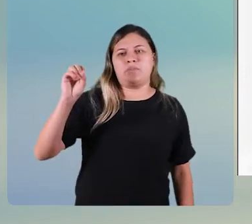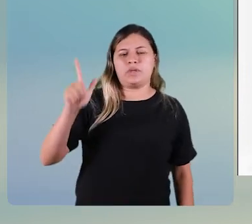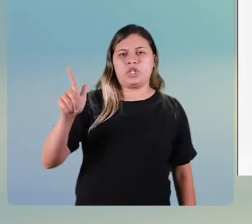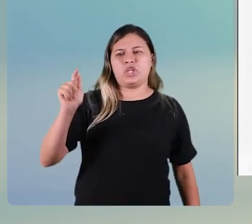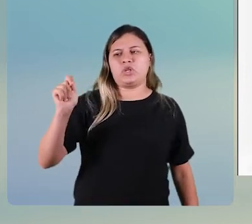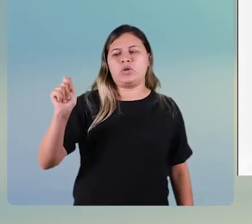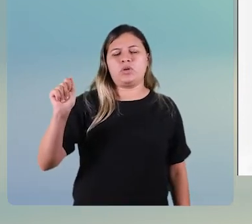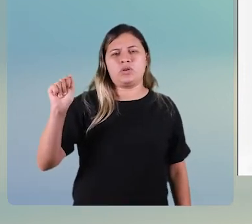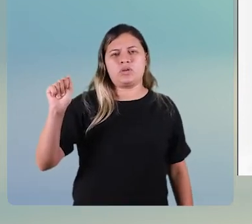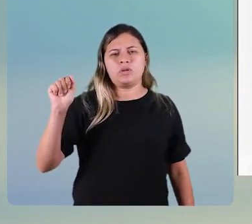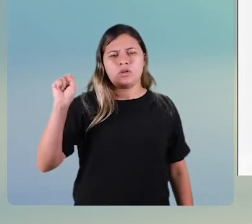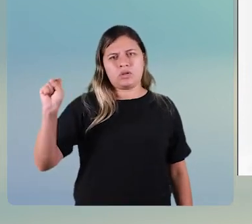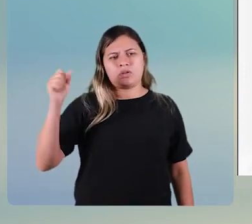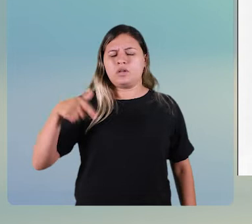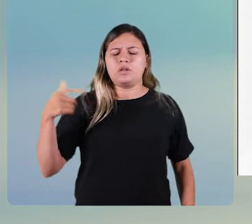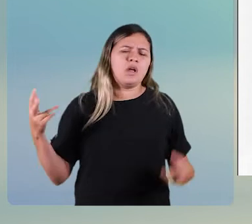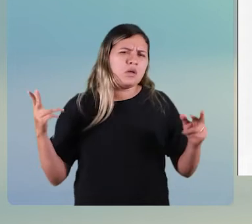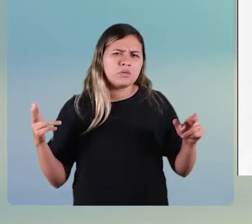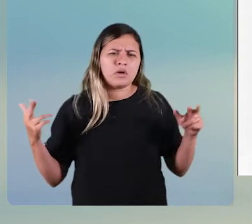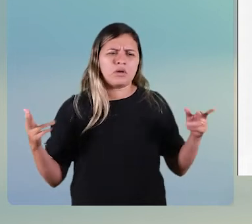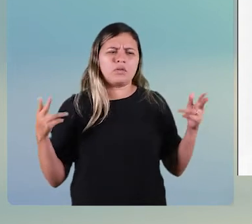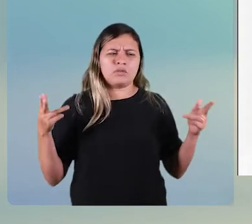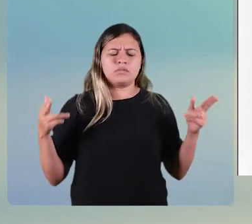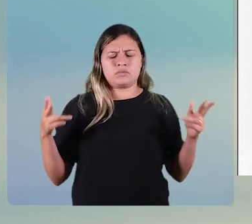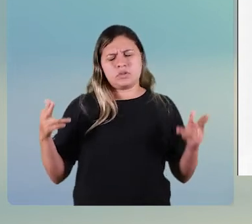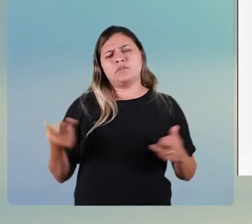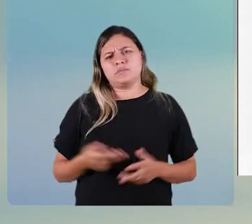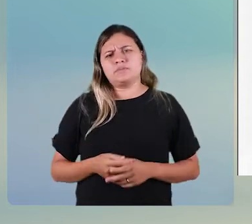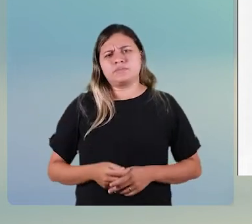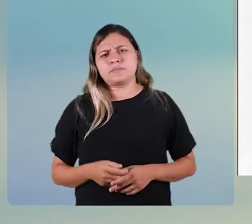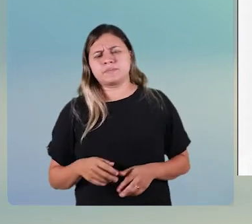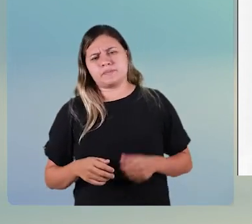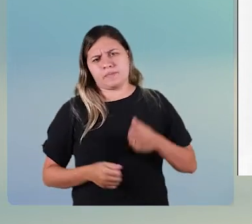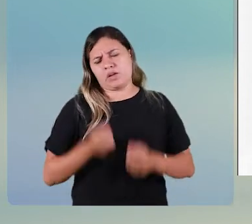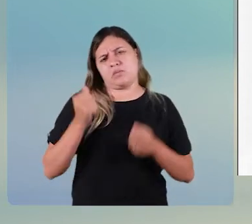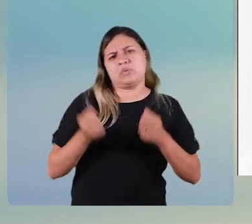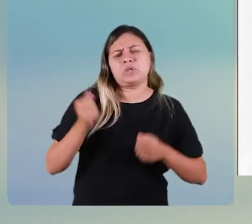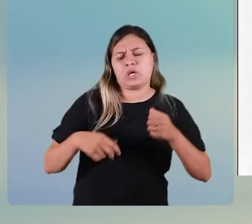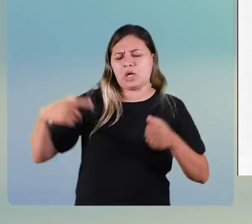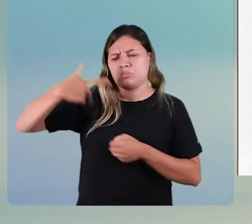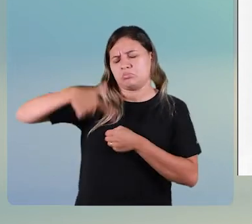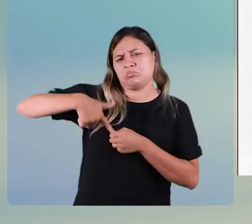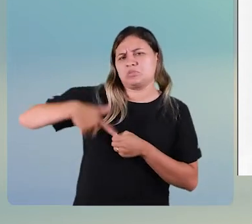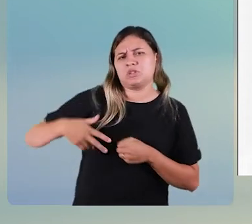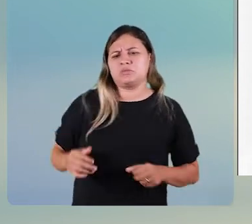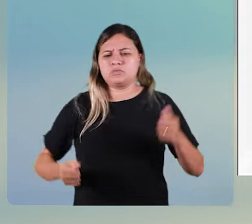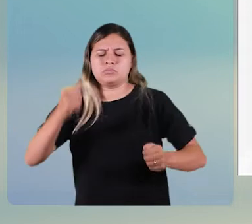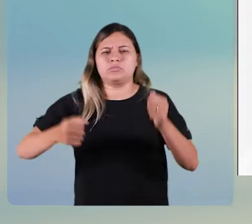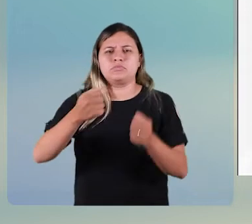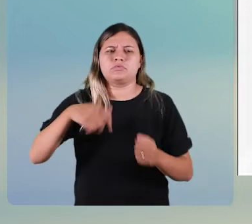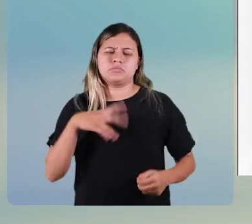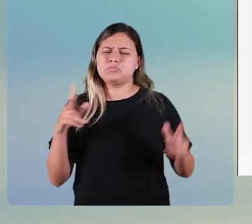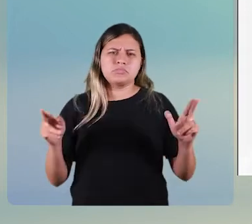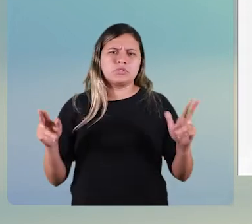mesmo gás natural que você encontra lá no posto de gasolina, né? Para colocar nos carros que são movidos a gás natural veicular. Só que nesse caso, ele foi